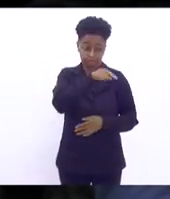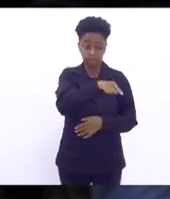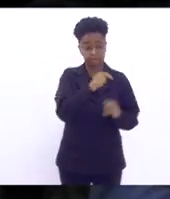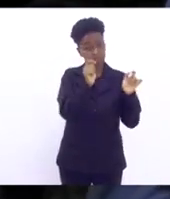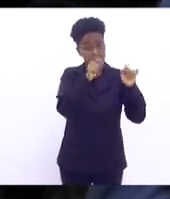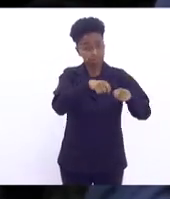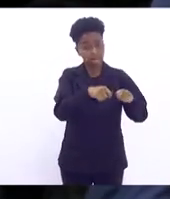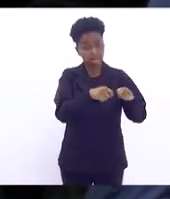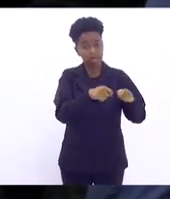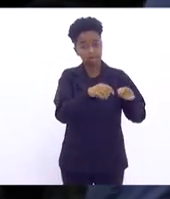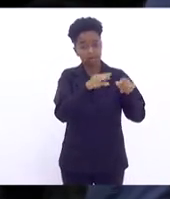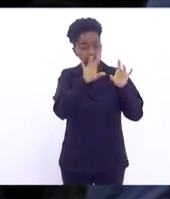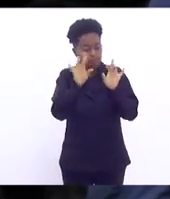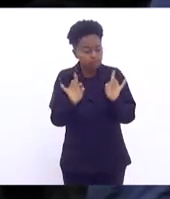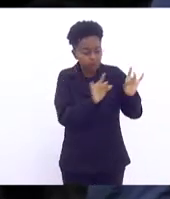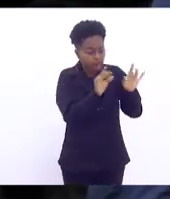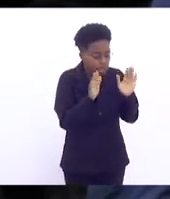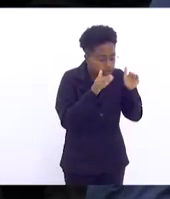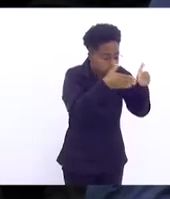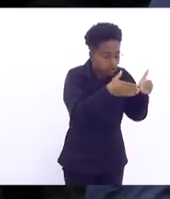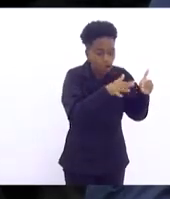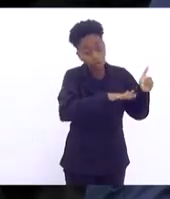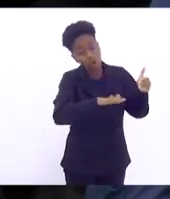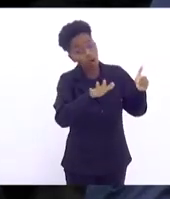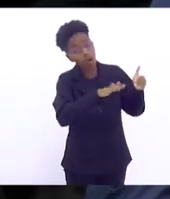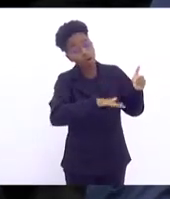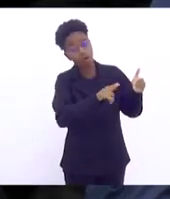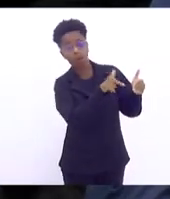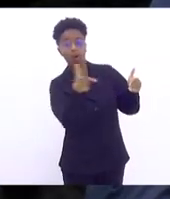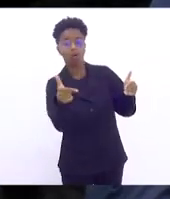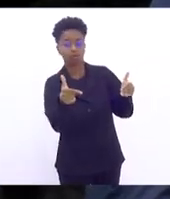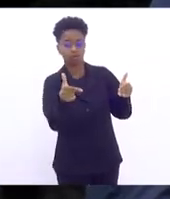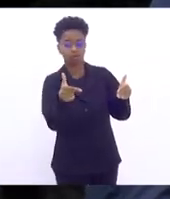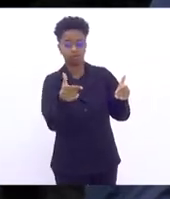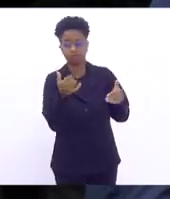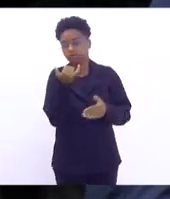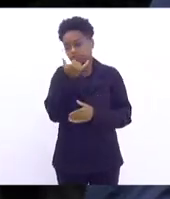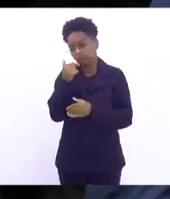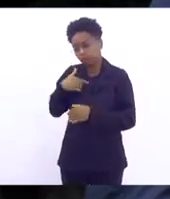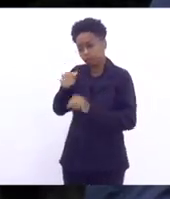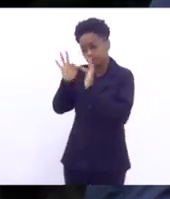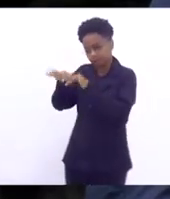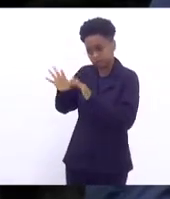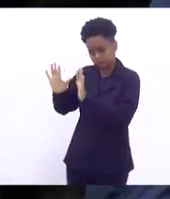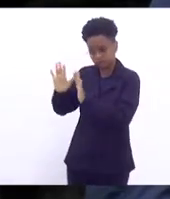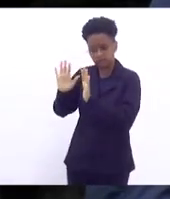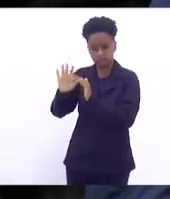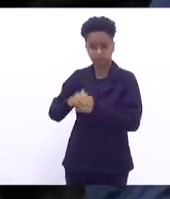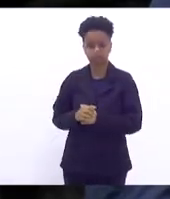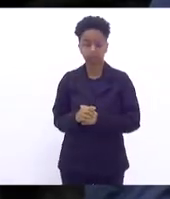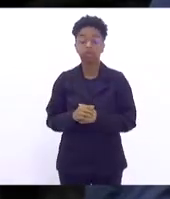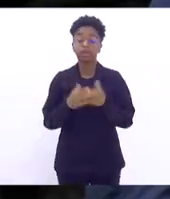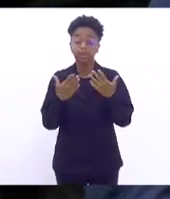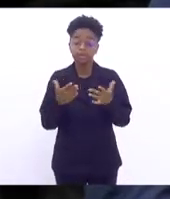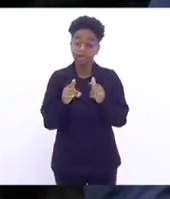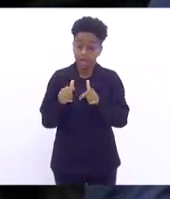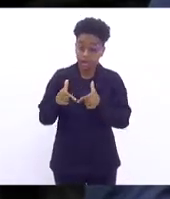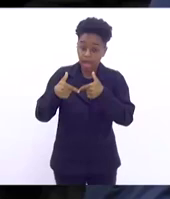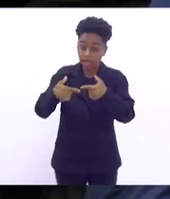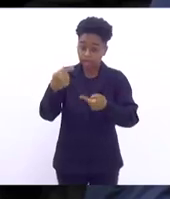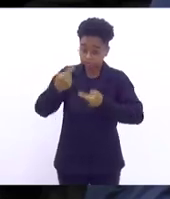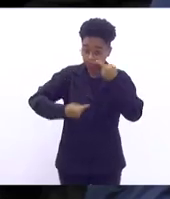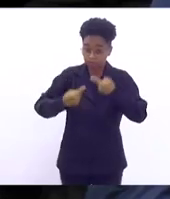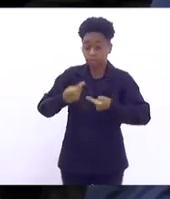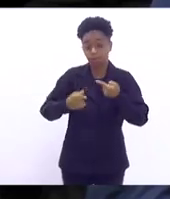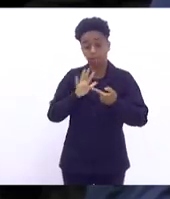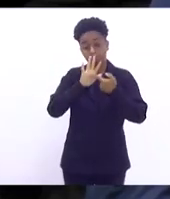da gente fazer um recorte e potencializar a ação política só um momento Deputado só para terminar esse pensamento a ação política que também Consta